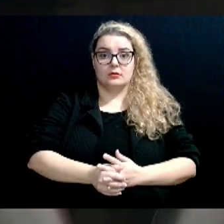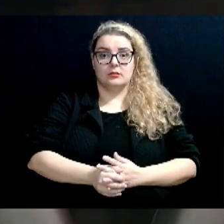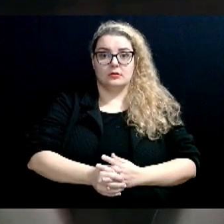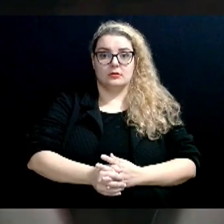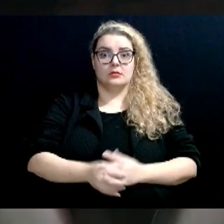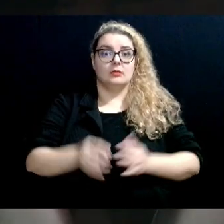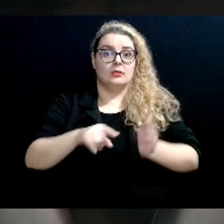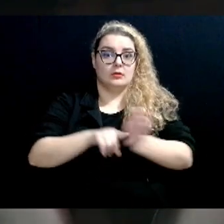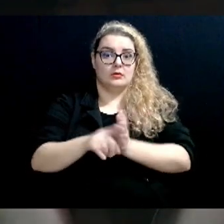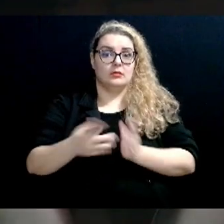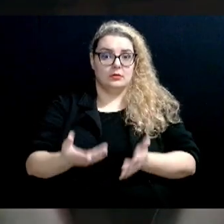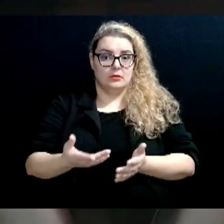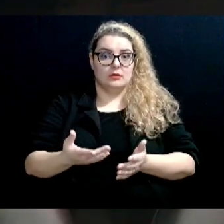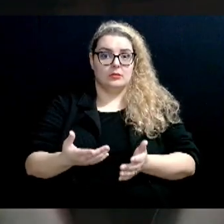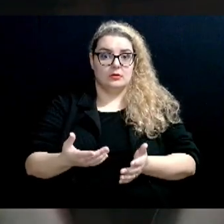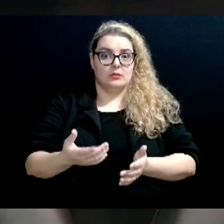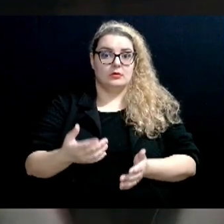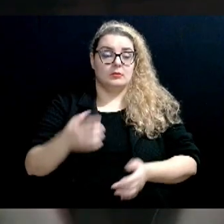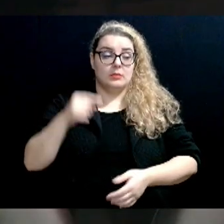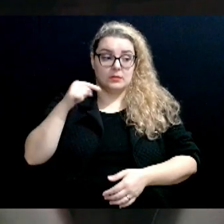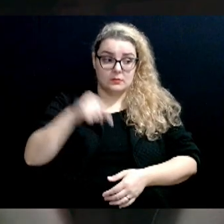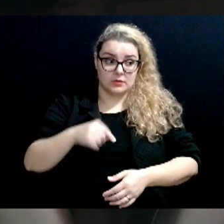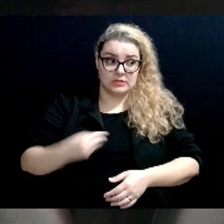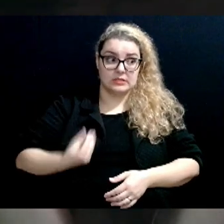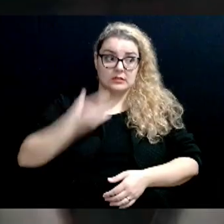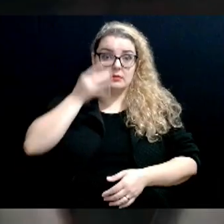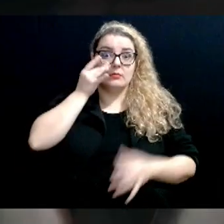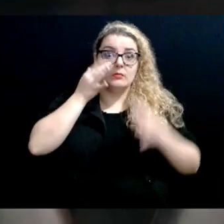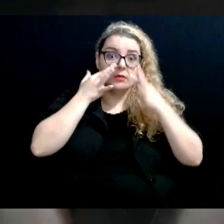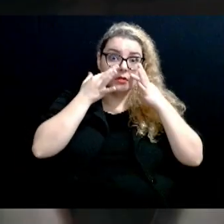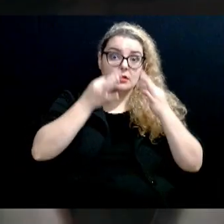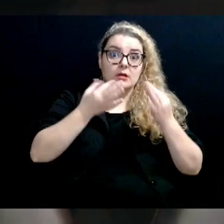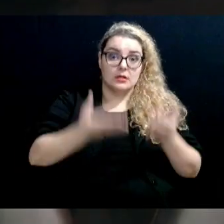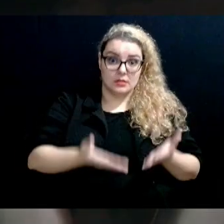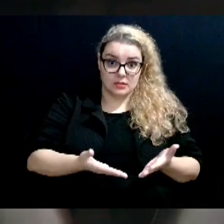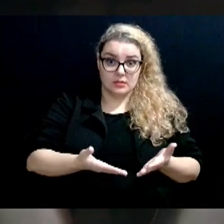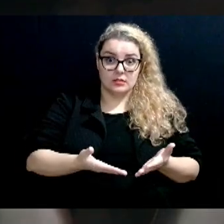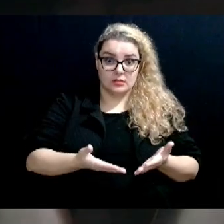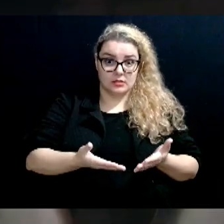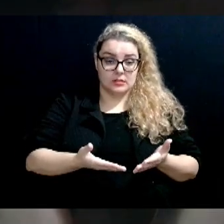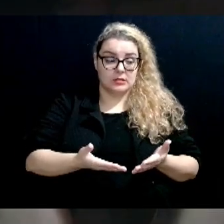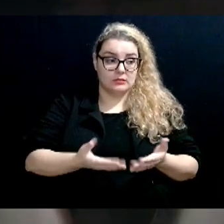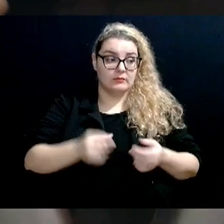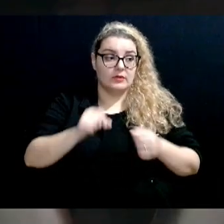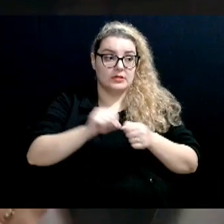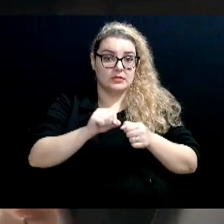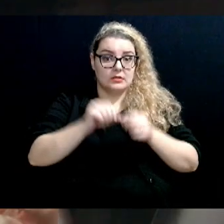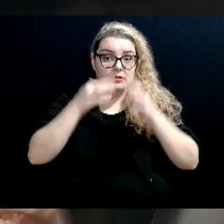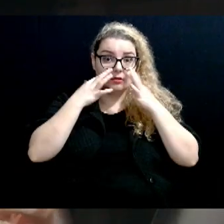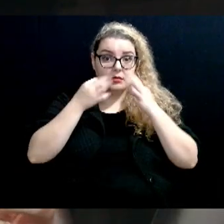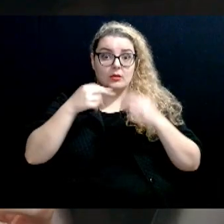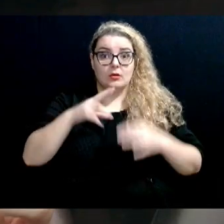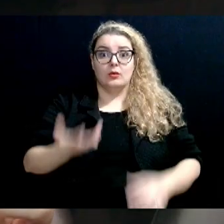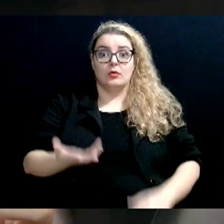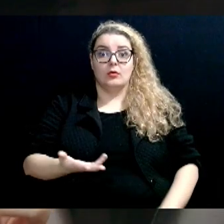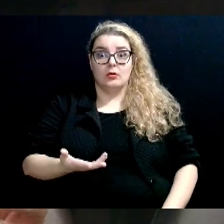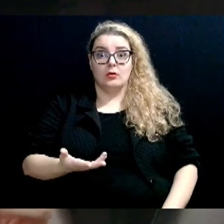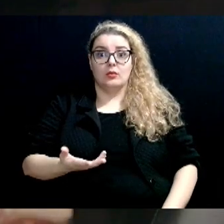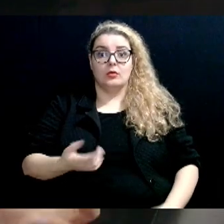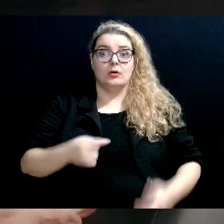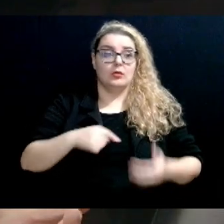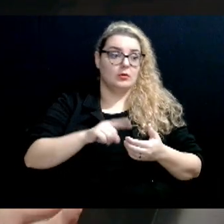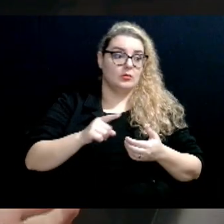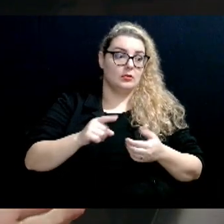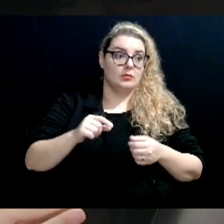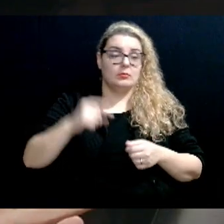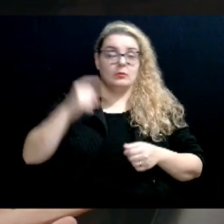estava presente naquele momento? Você estava prestando atenção ou você estava com o celular na mão, esperando